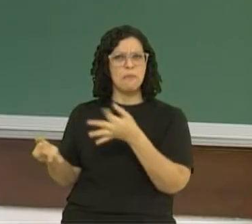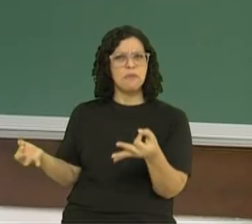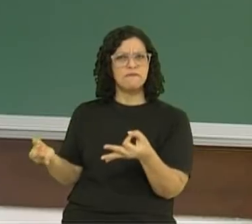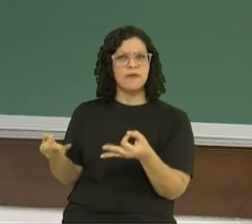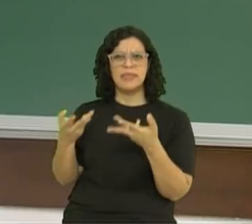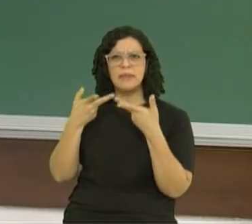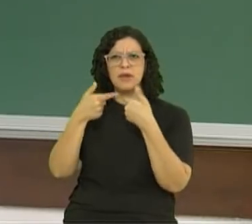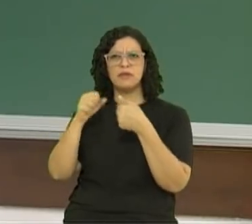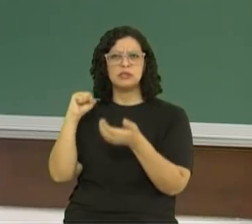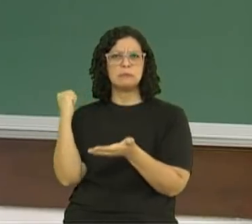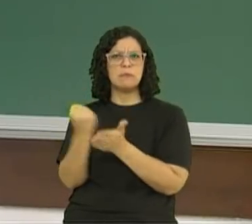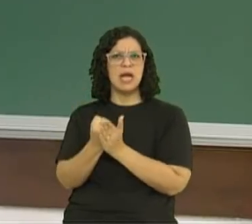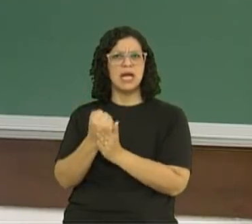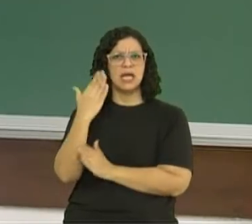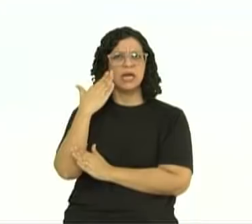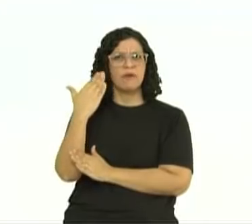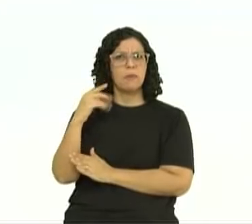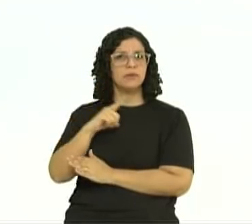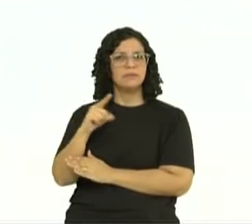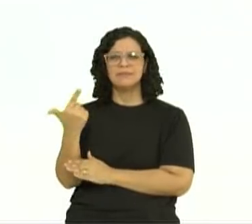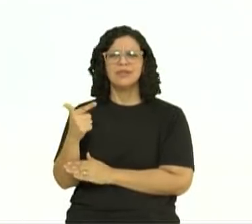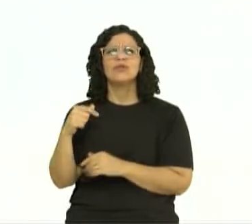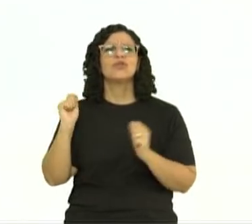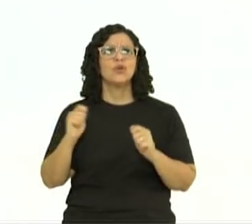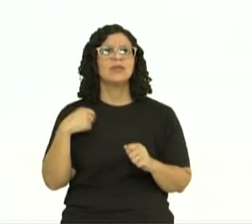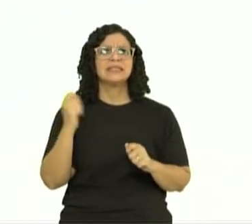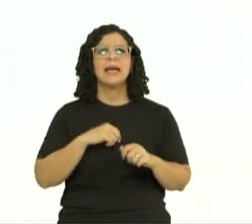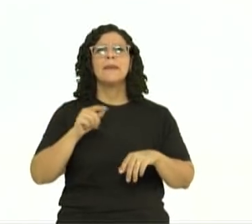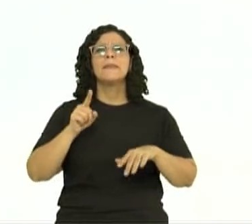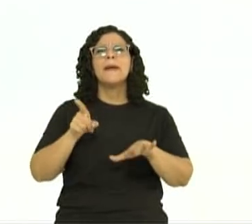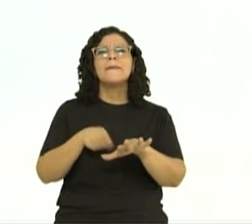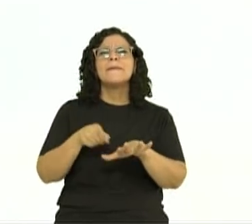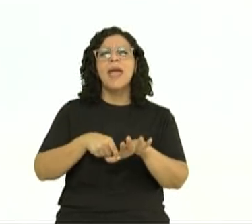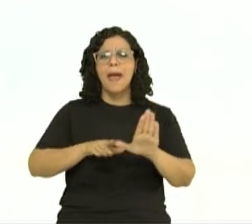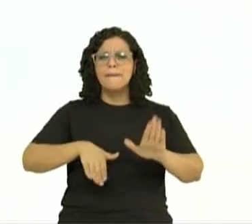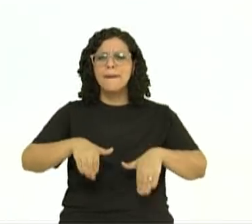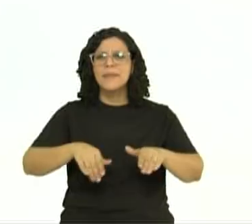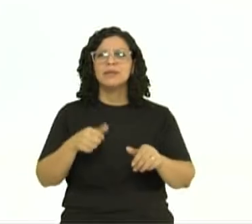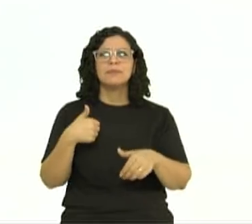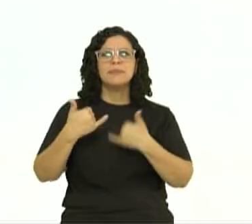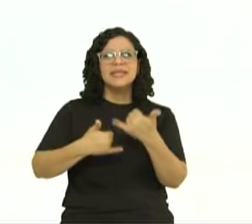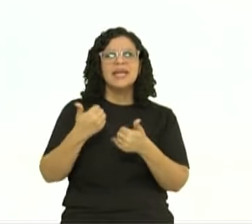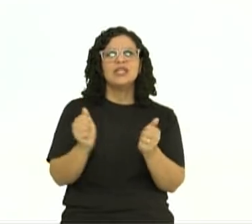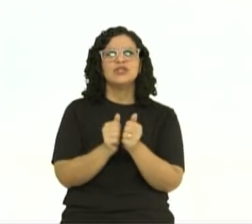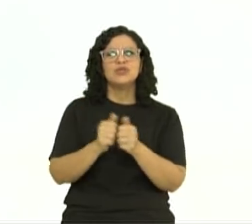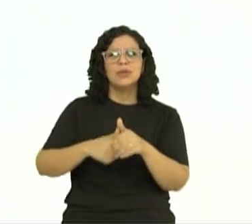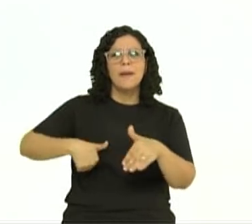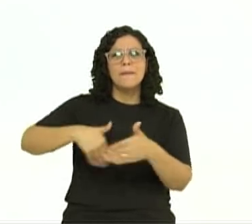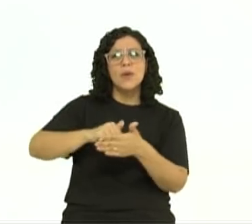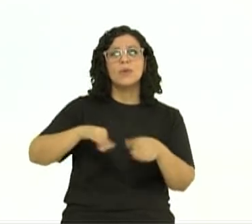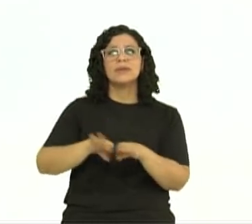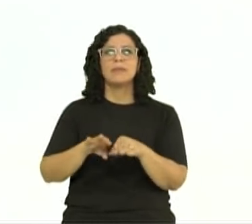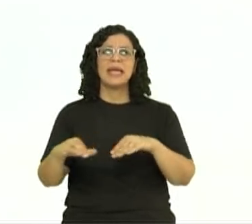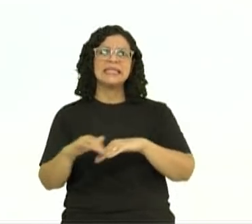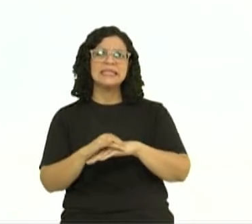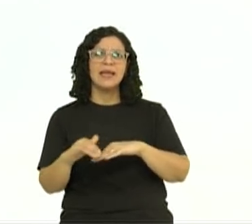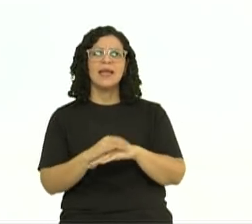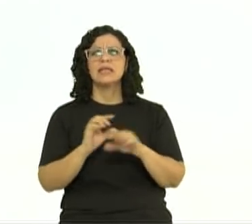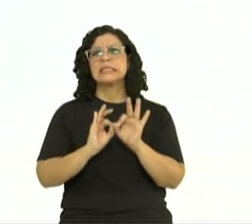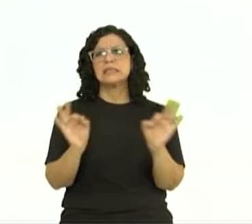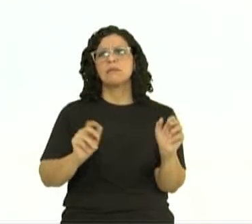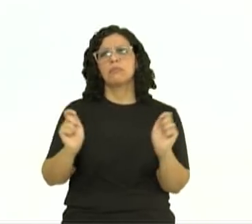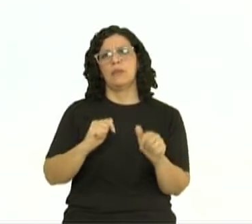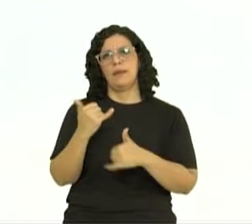geração, né, de grandes marcas, né, sendo nós podemos jogar descalço, né, quantos aí não joga descalço, joga com tênis, com adaptações, né, então